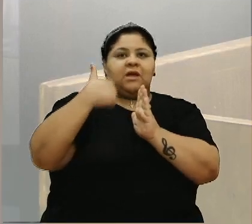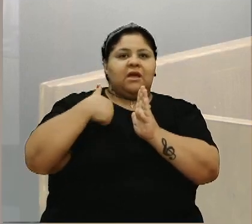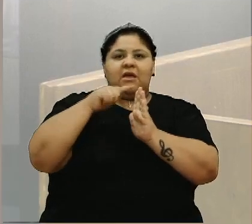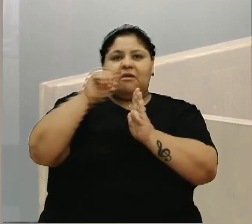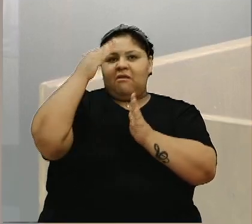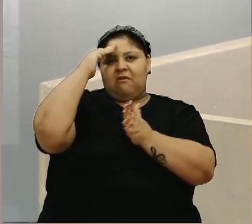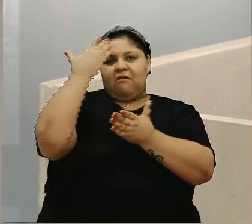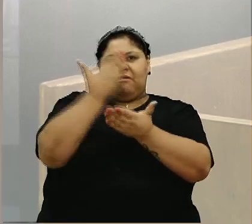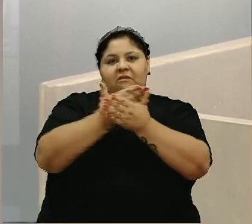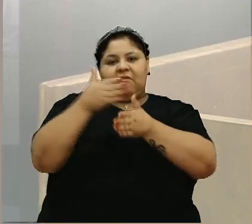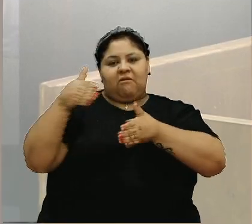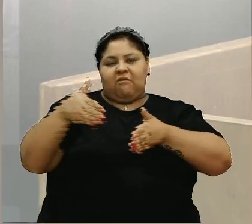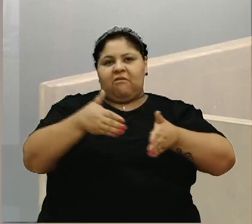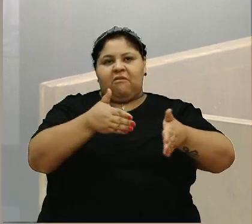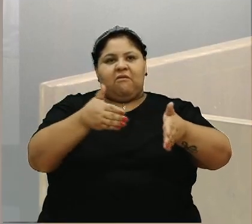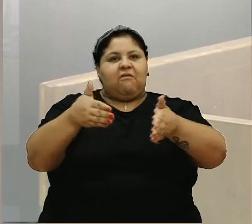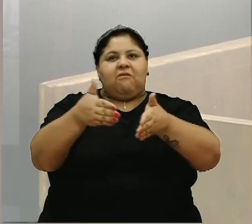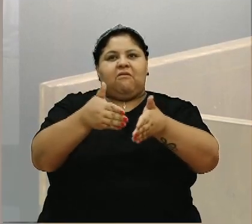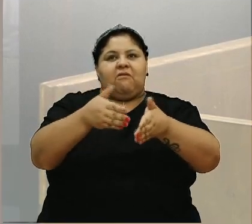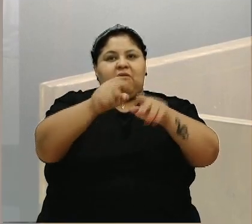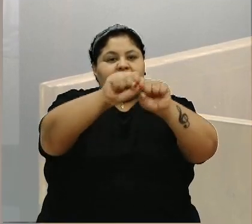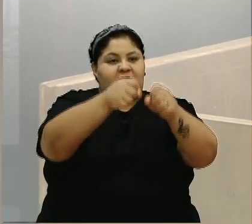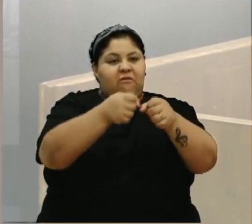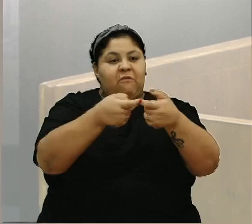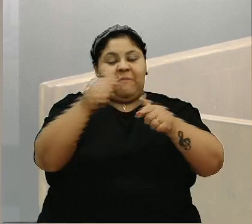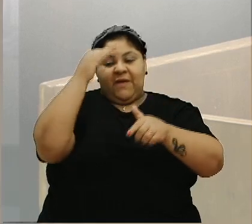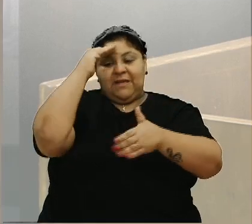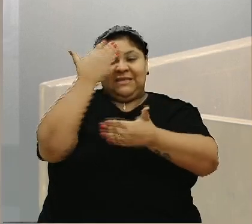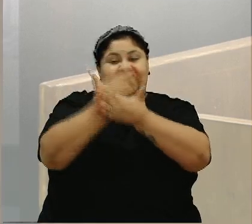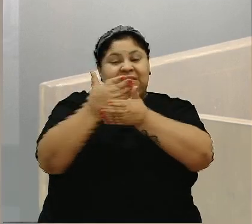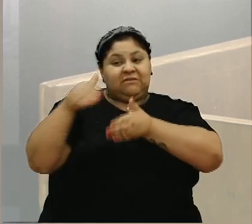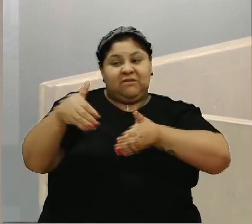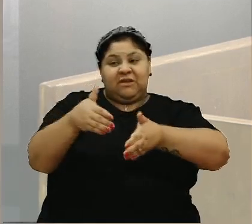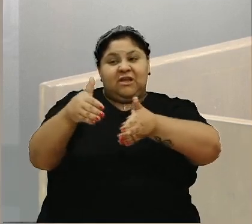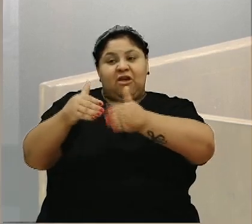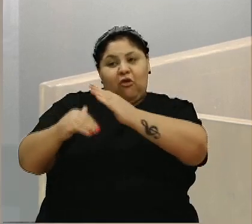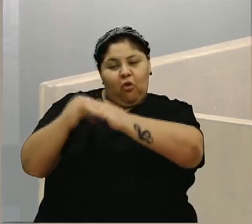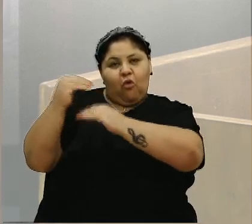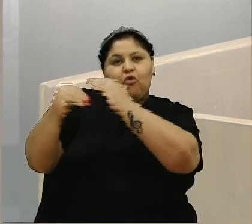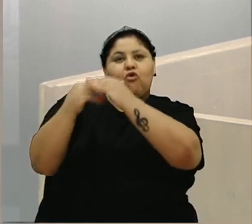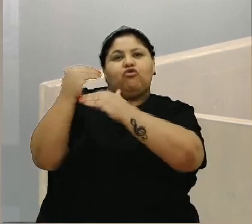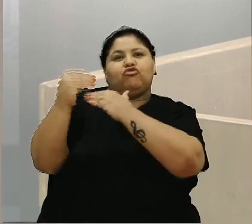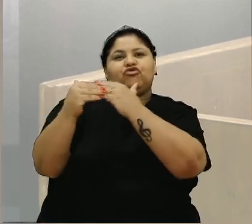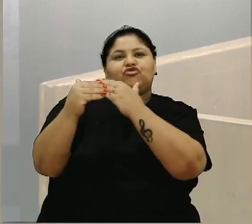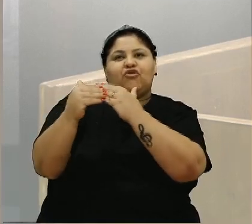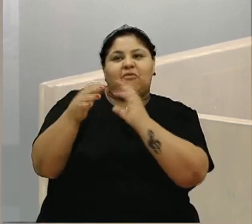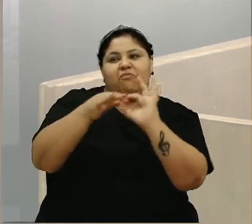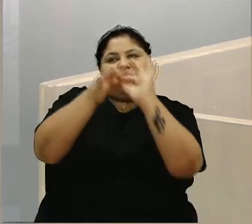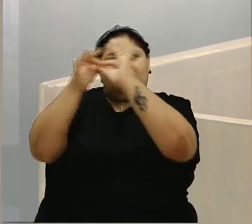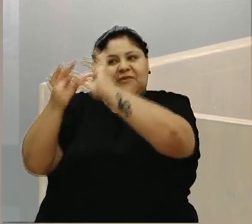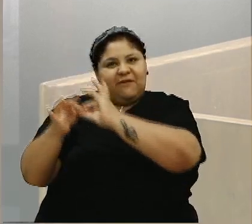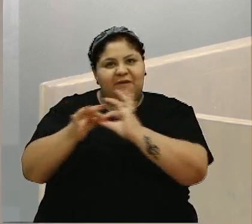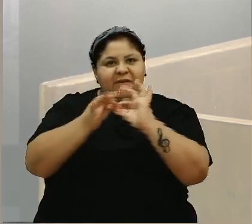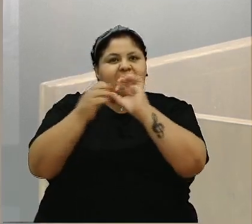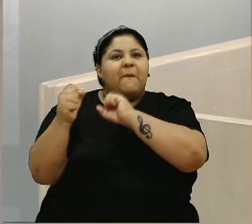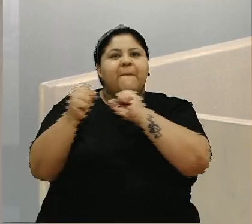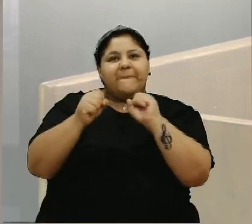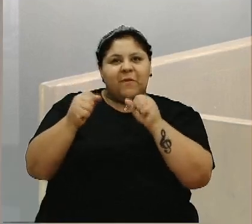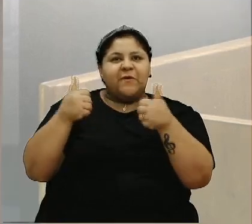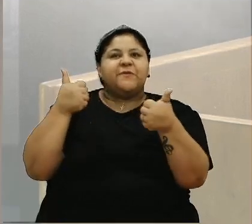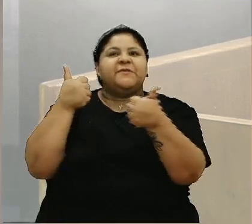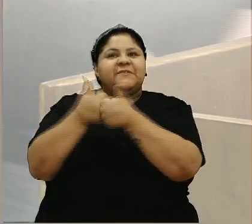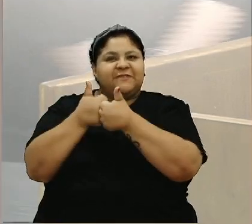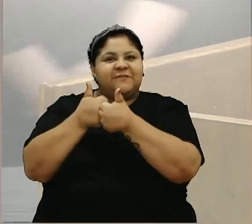em caminhos que levam a rupturas, mas eu acredito em caminhos que constroem pontes, em que a gente pode, juntos,